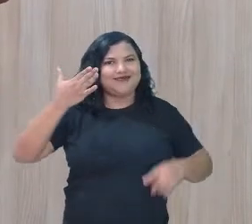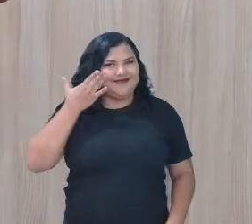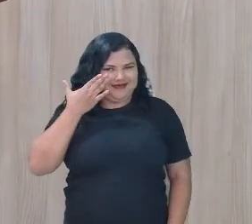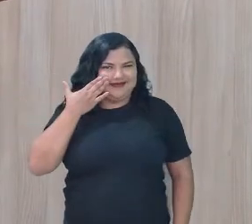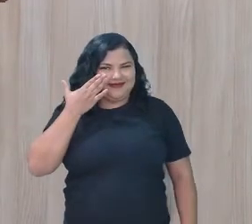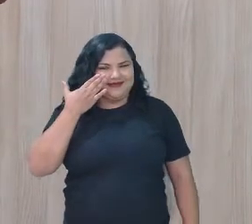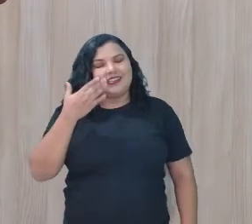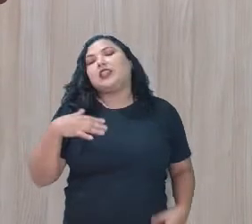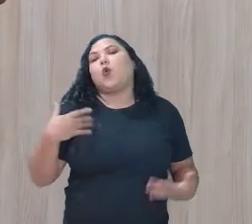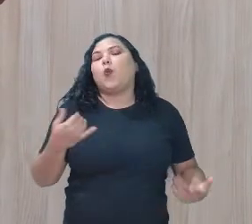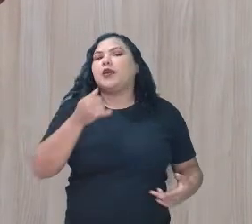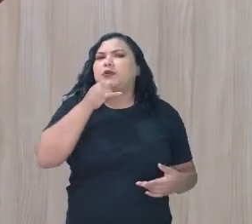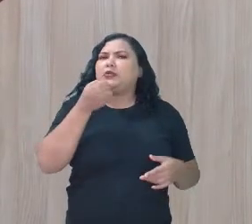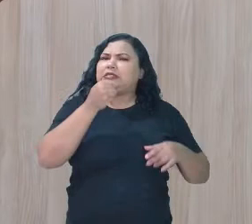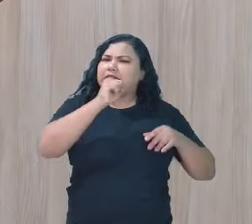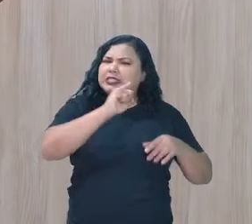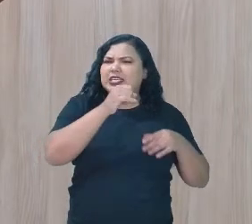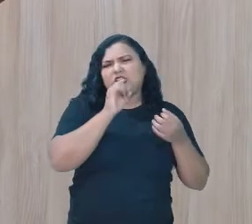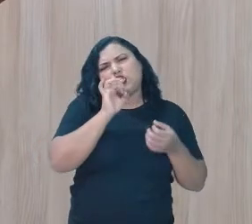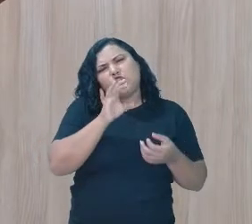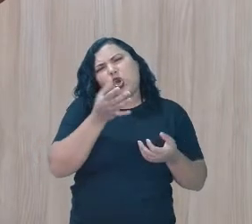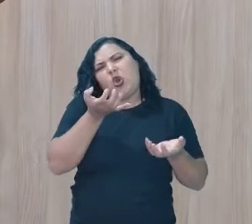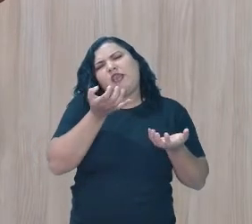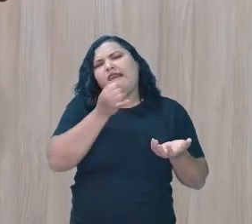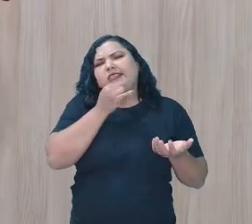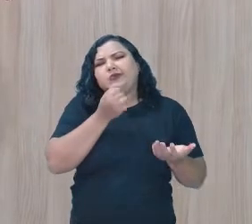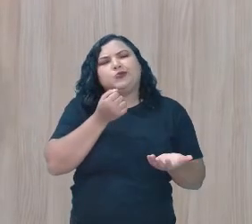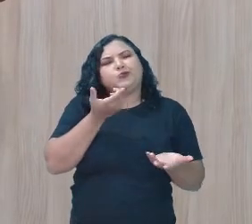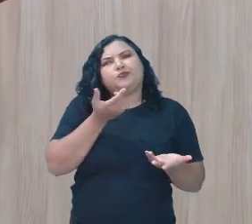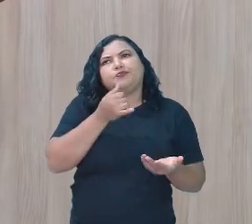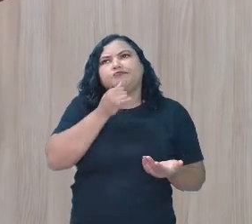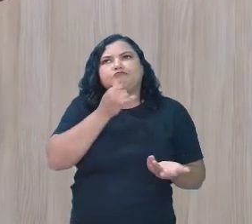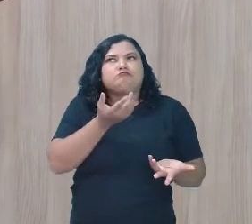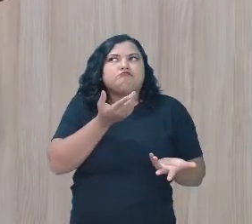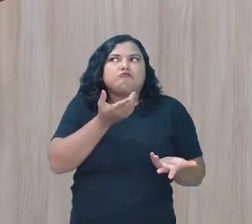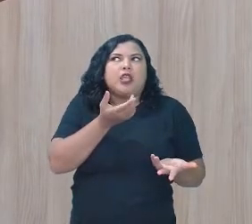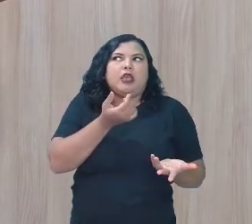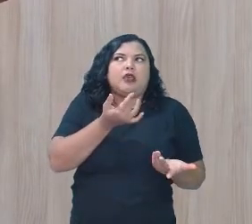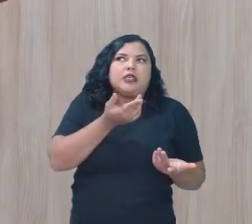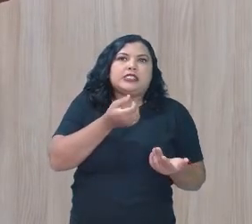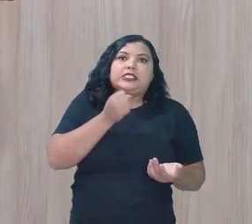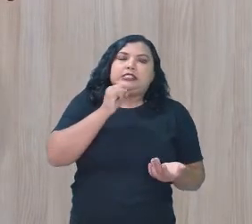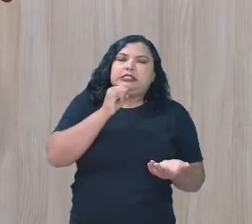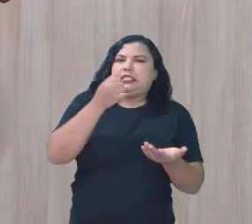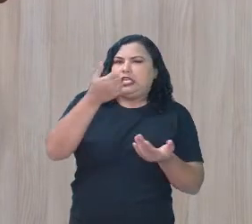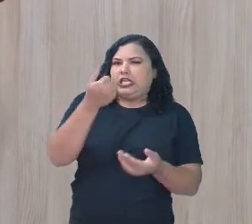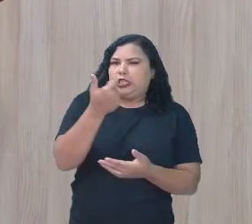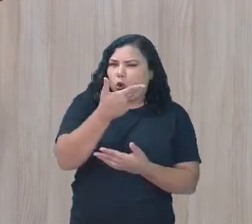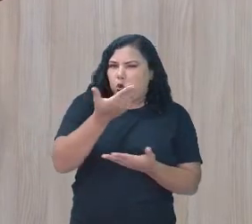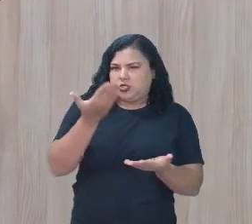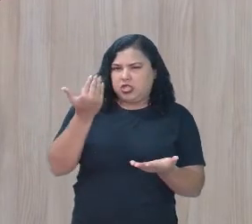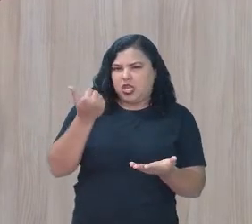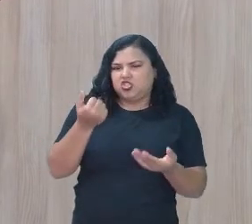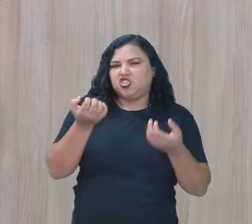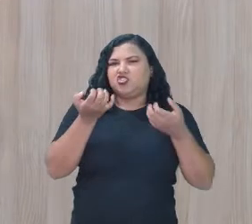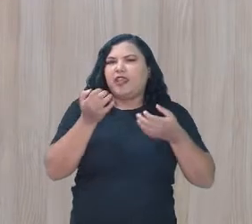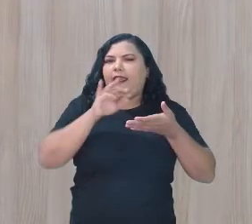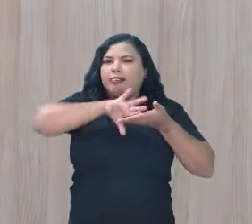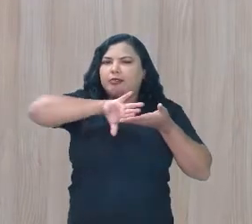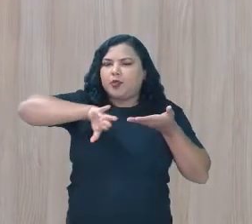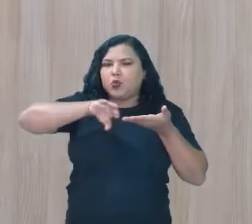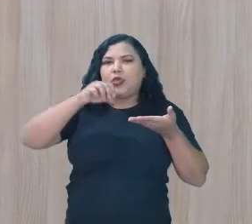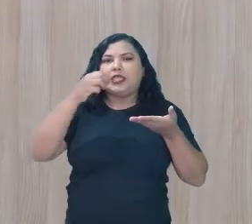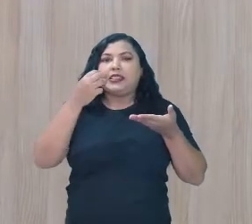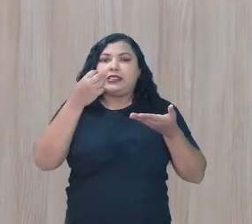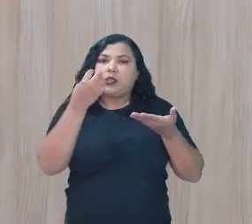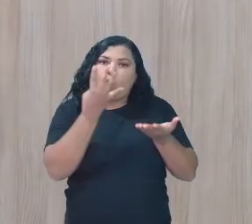fazer o bolo. Se a gente vai diminuir pela terça parte, certo? Ou seja, de 12, a gente vai fazer apenas